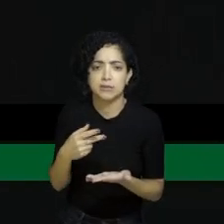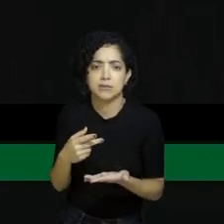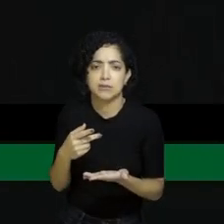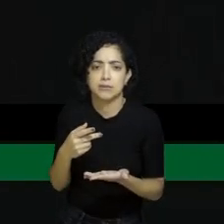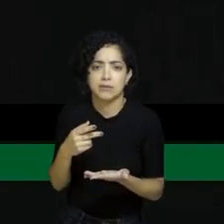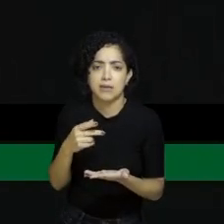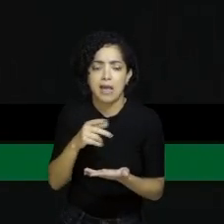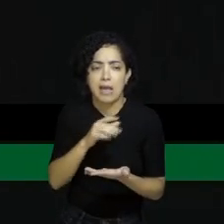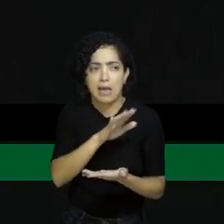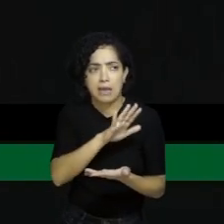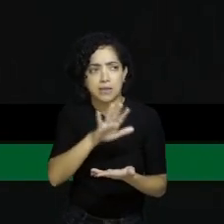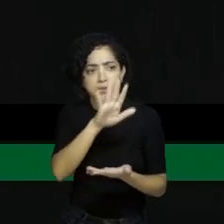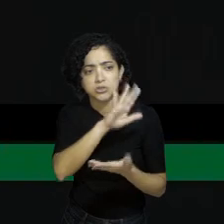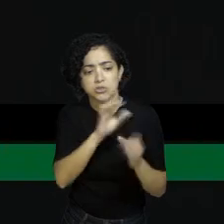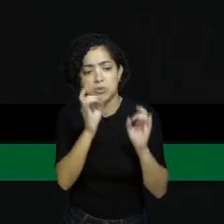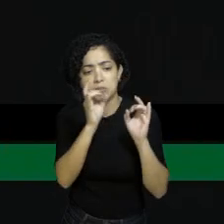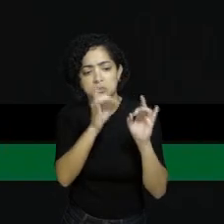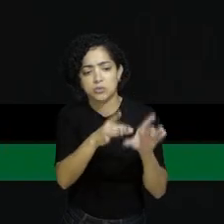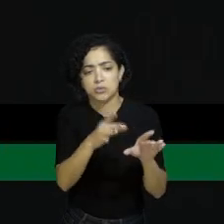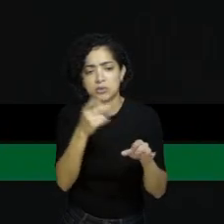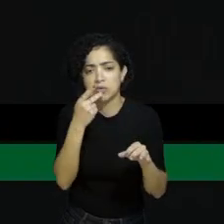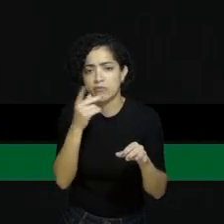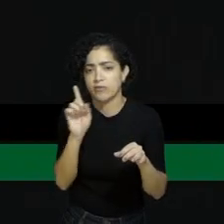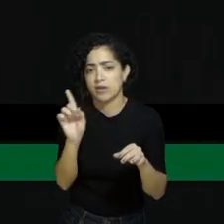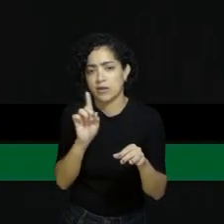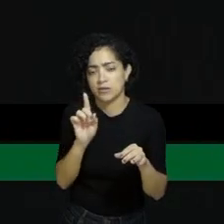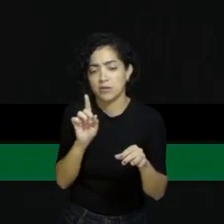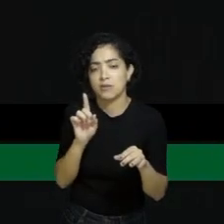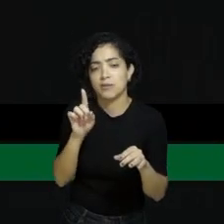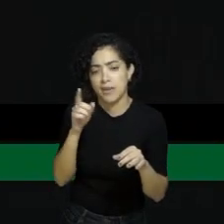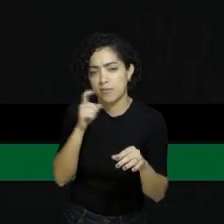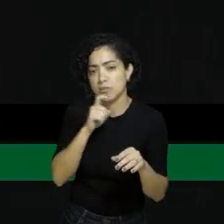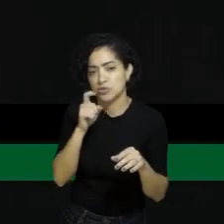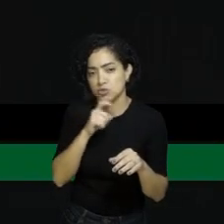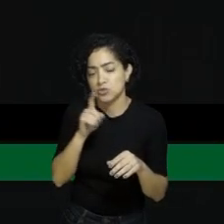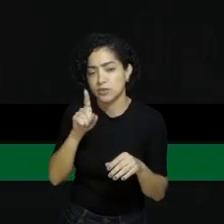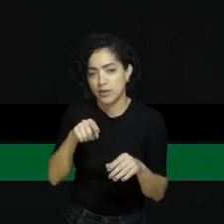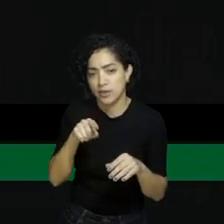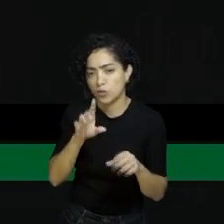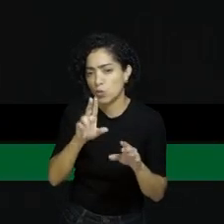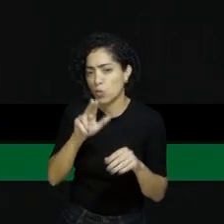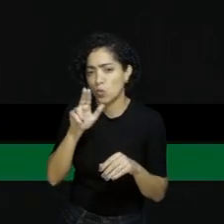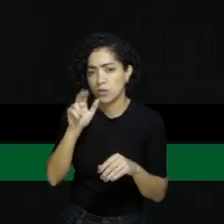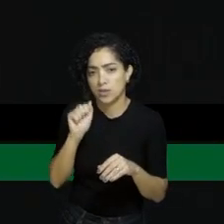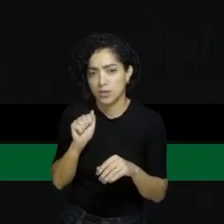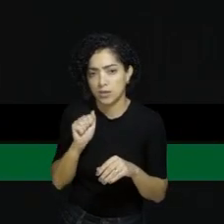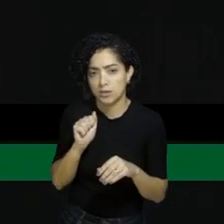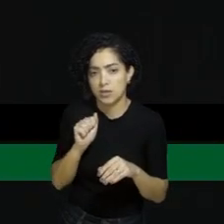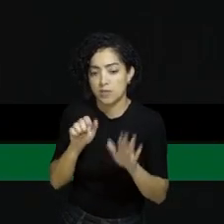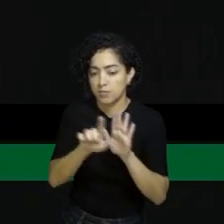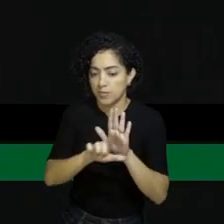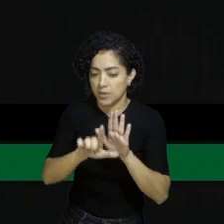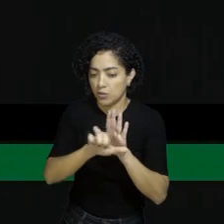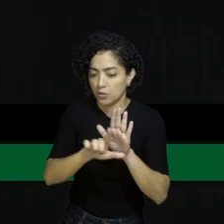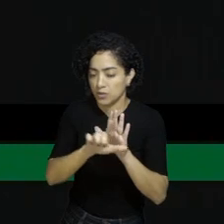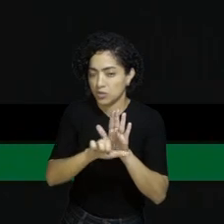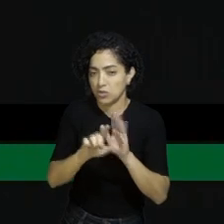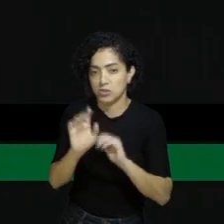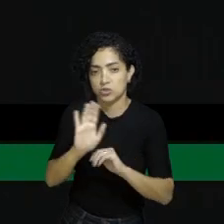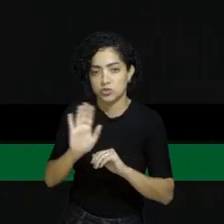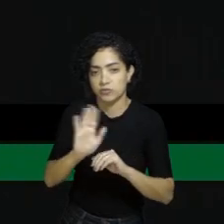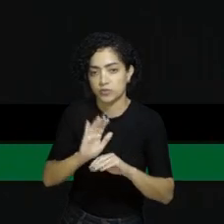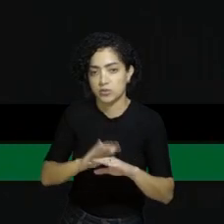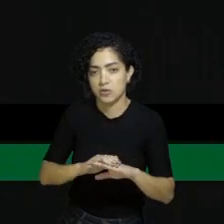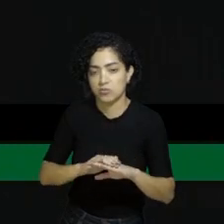está abandonada, porque é uma grande mentira isso. Nunca foi. Pelo Legislativo, não.